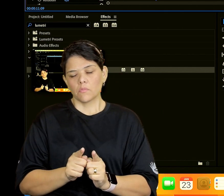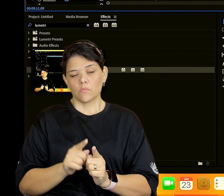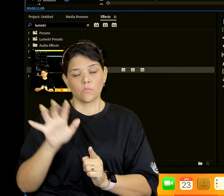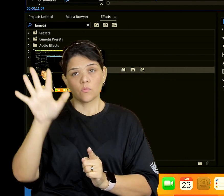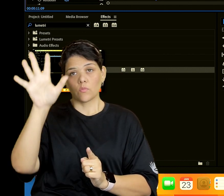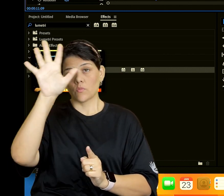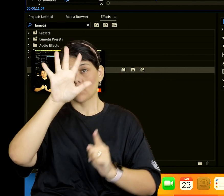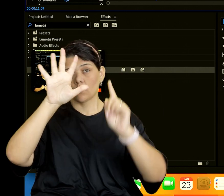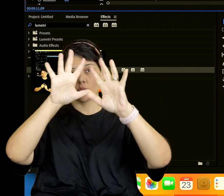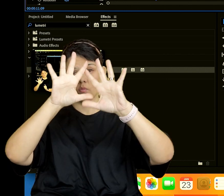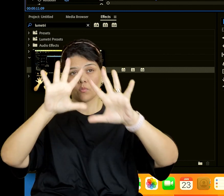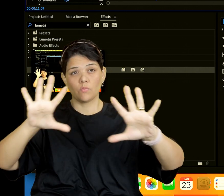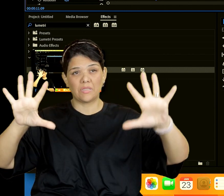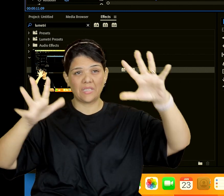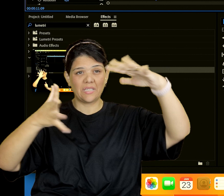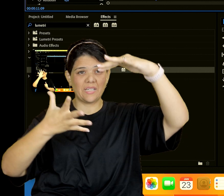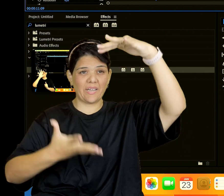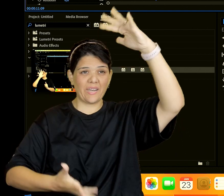é, certo?